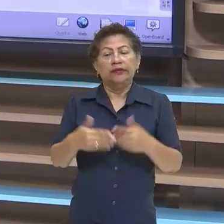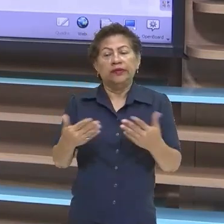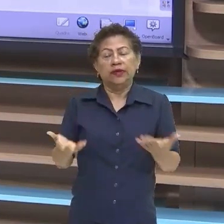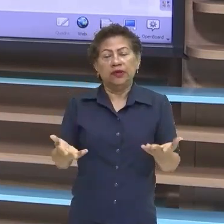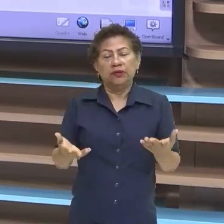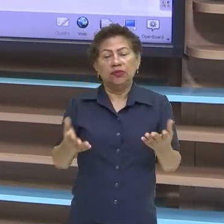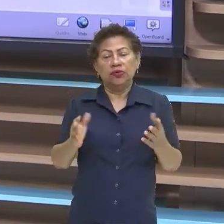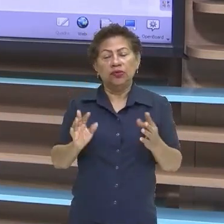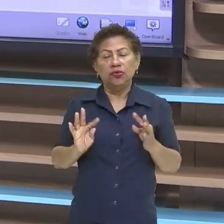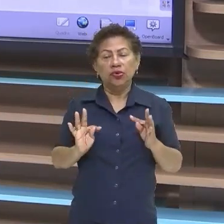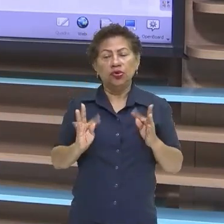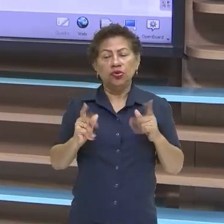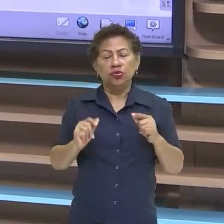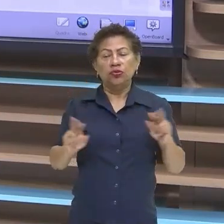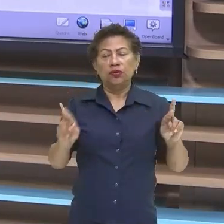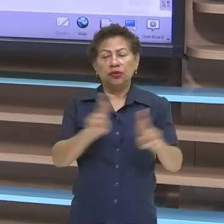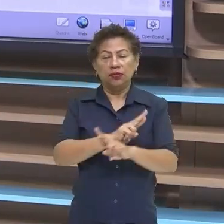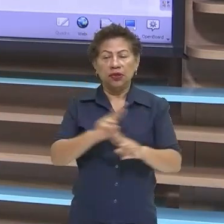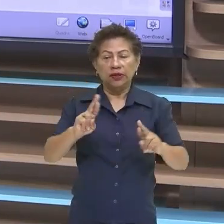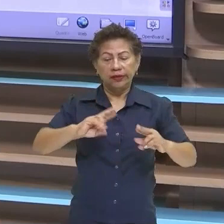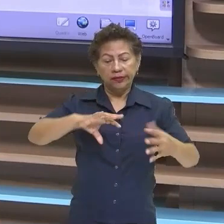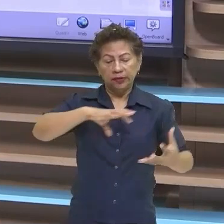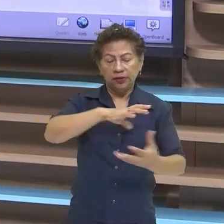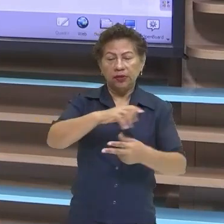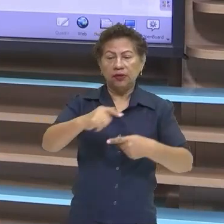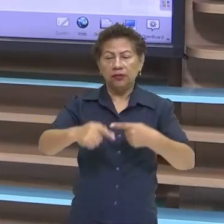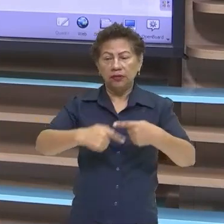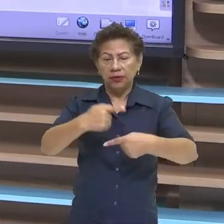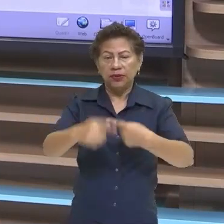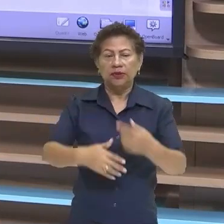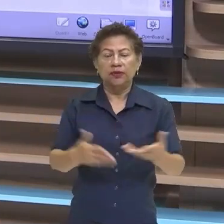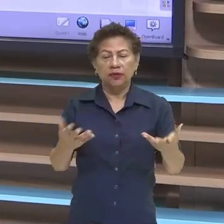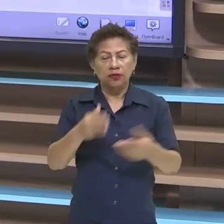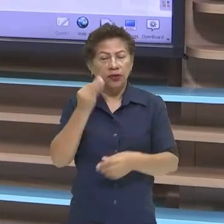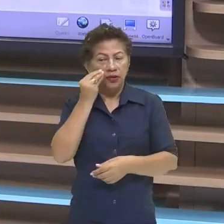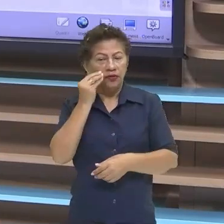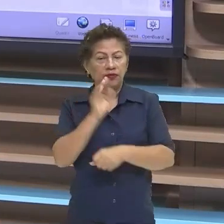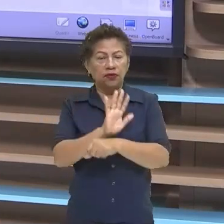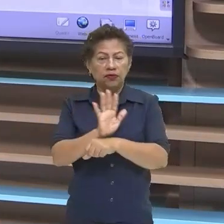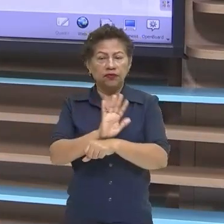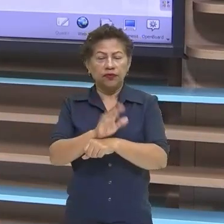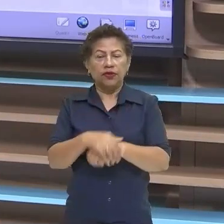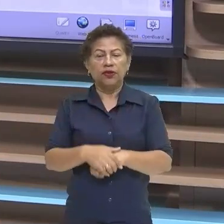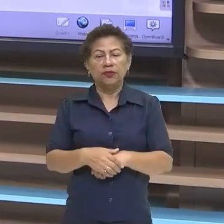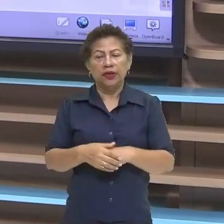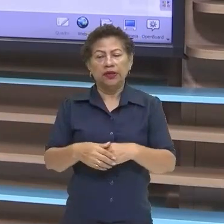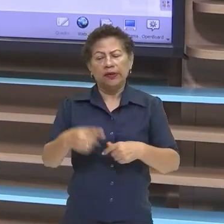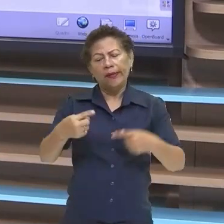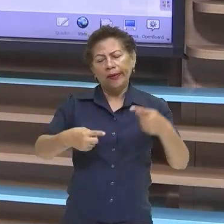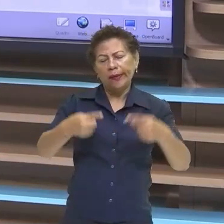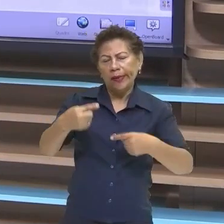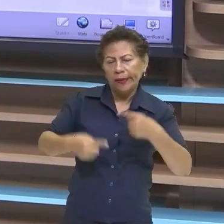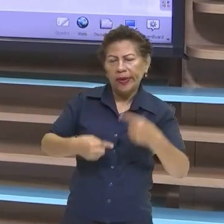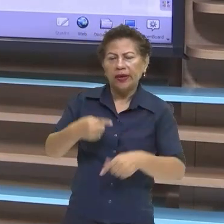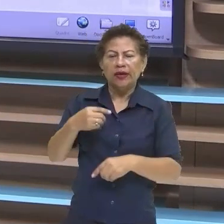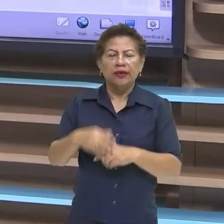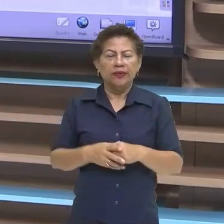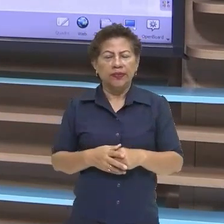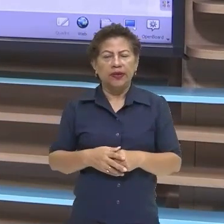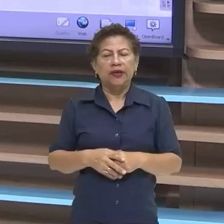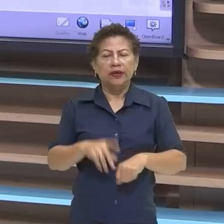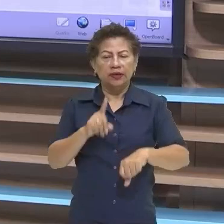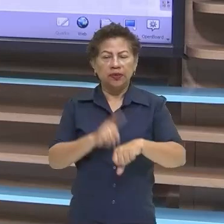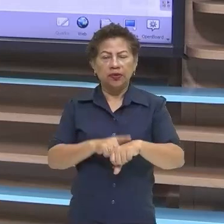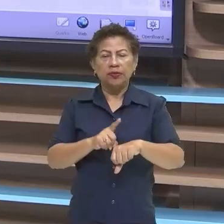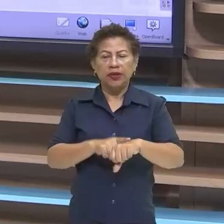tudo relacionado aí à globalização. Agora a gente vai assistir um vídeo para a gente falar um pouco mais aí, para a gente finalizar esse momento da